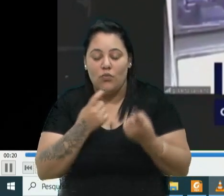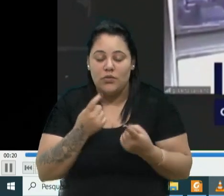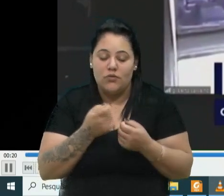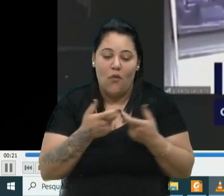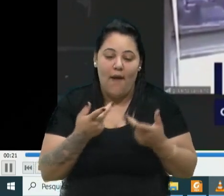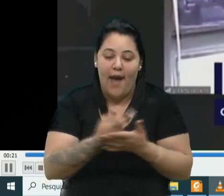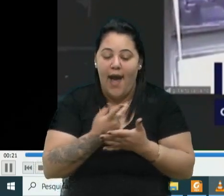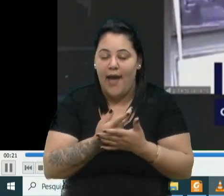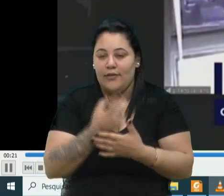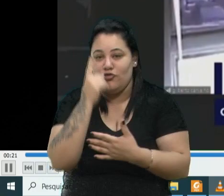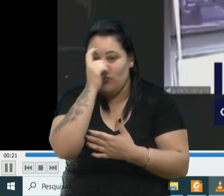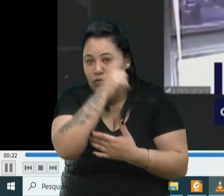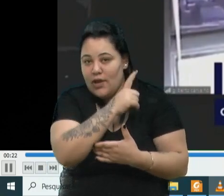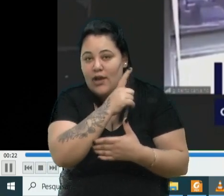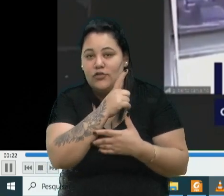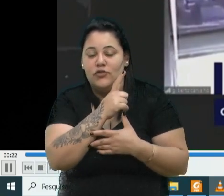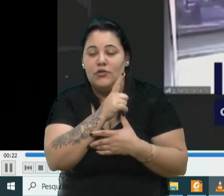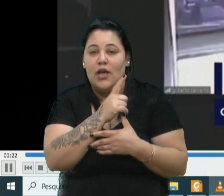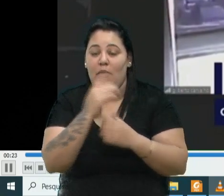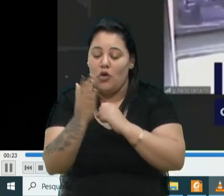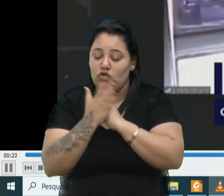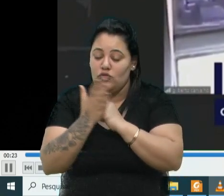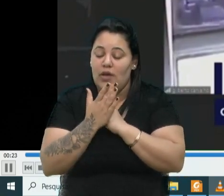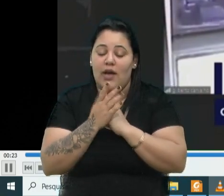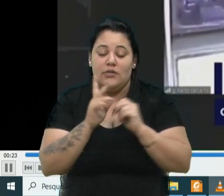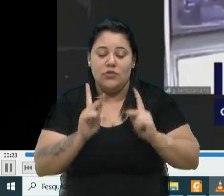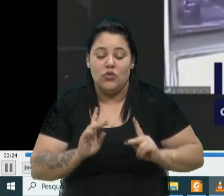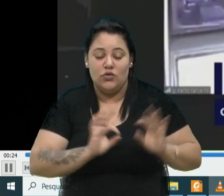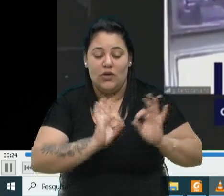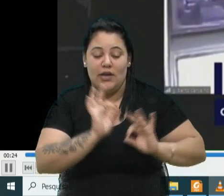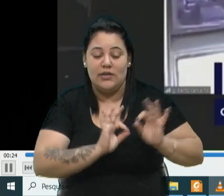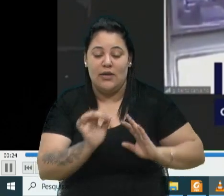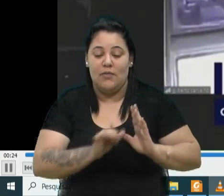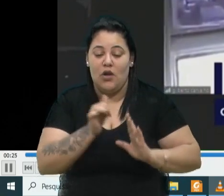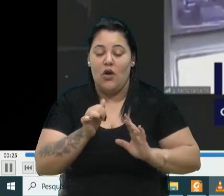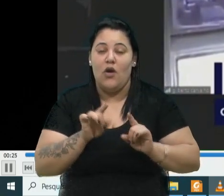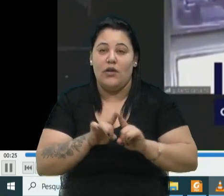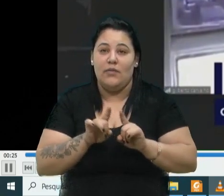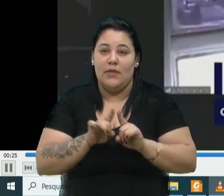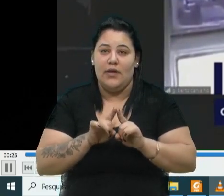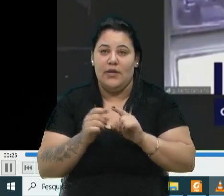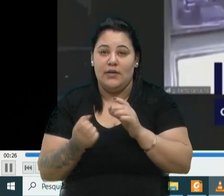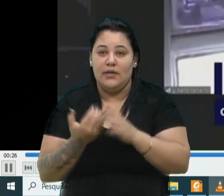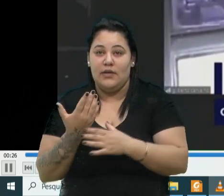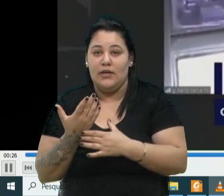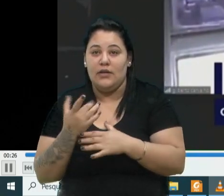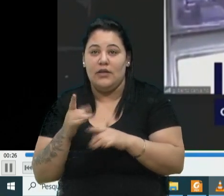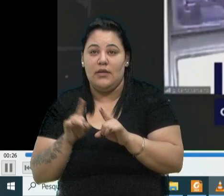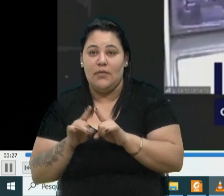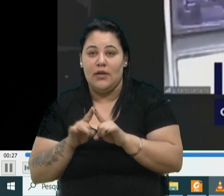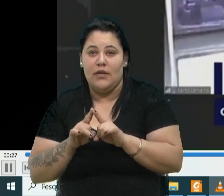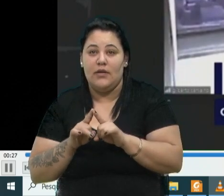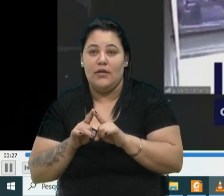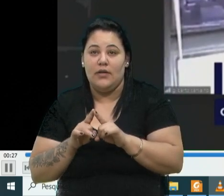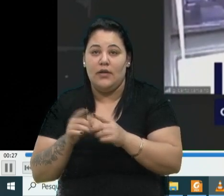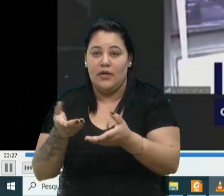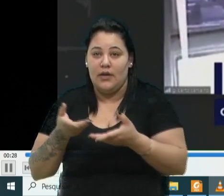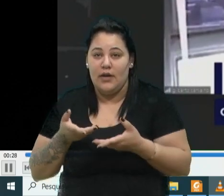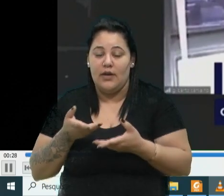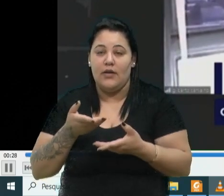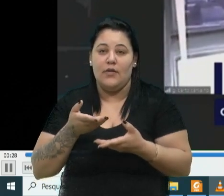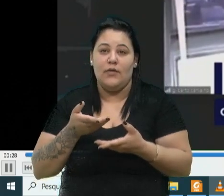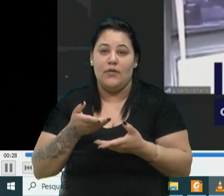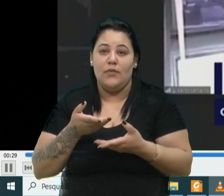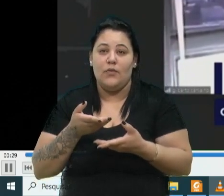pode organizar as pessoas, permitir que as pessoas ganhem o seu pão honestamente,